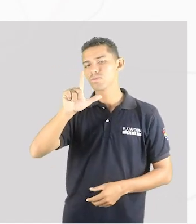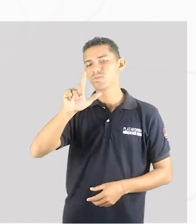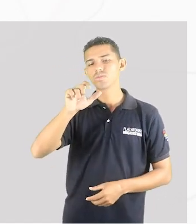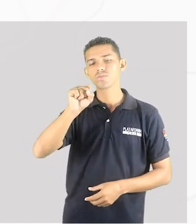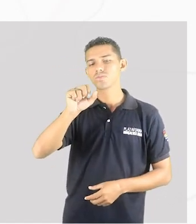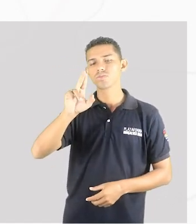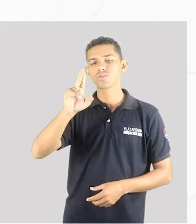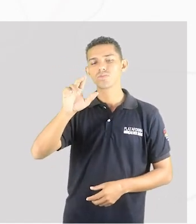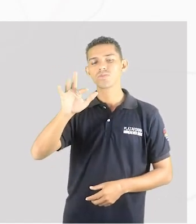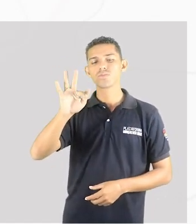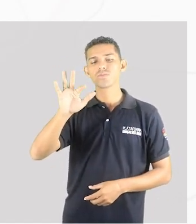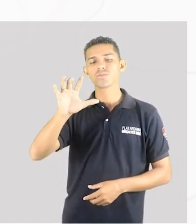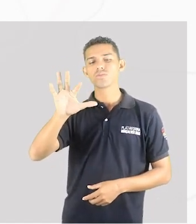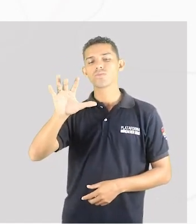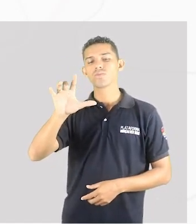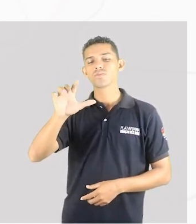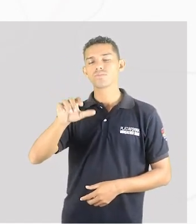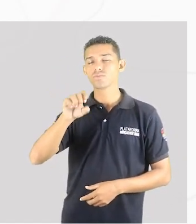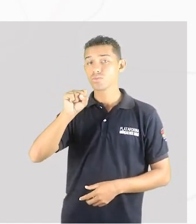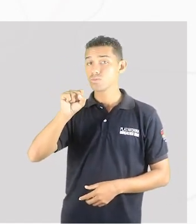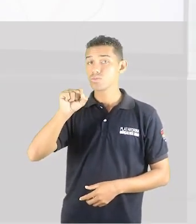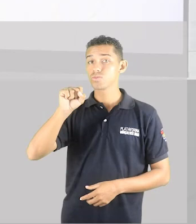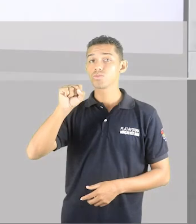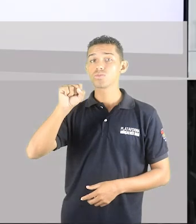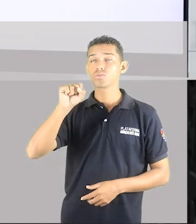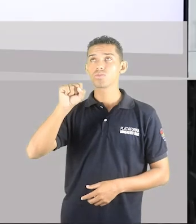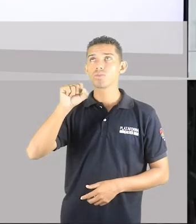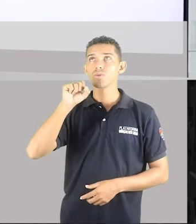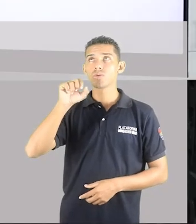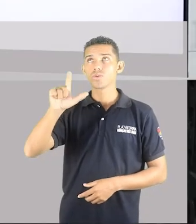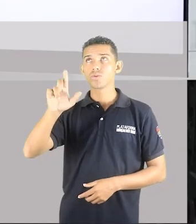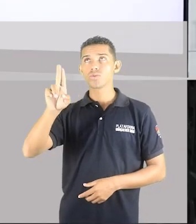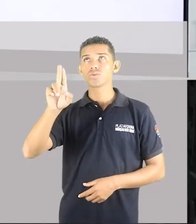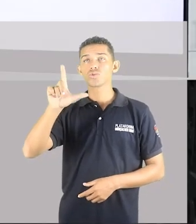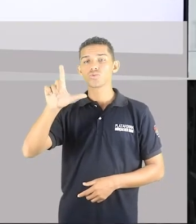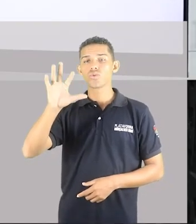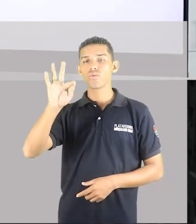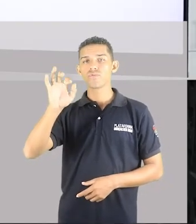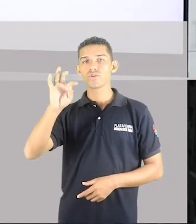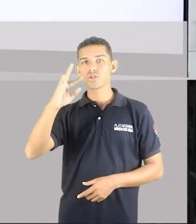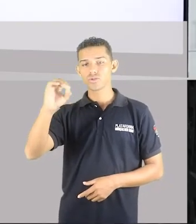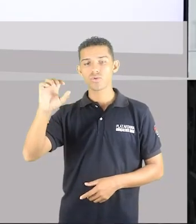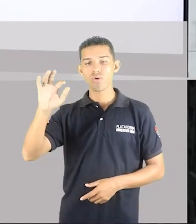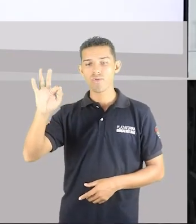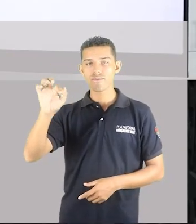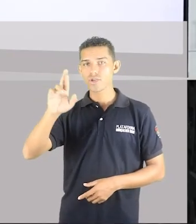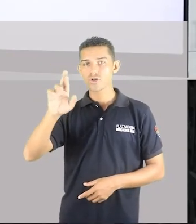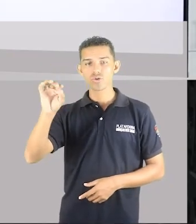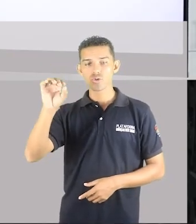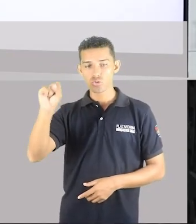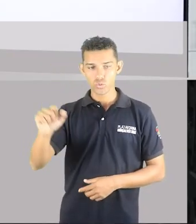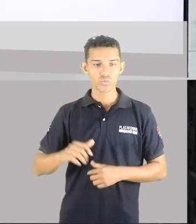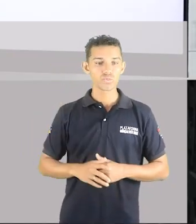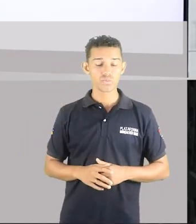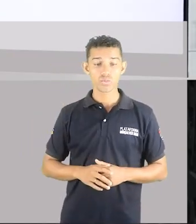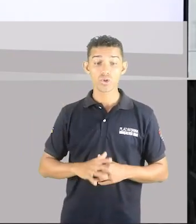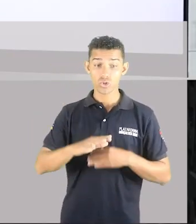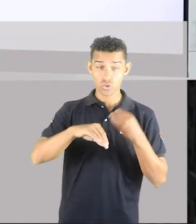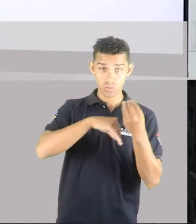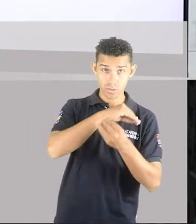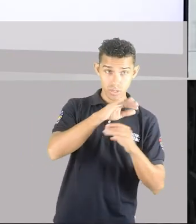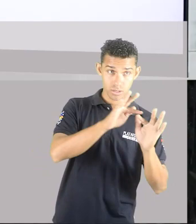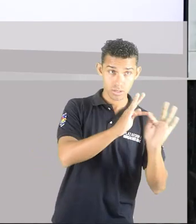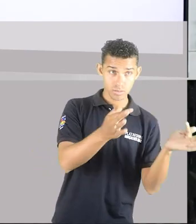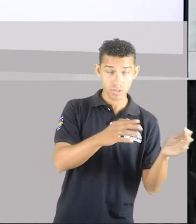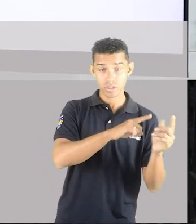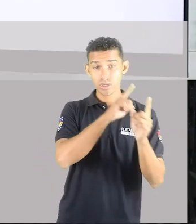reação. Ele quer que eu classifique, né? Então, ó, substância simples, substância composta, me dando